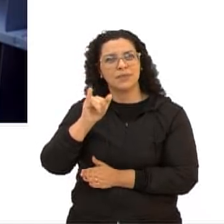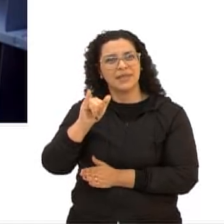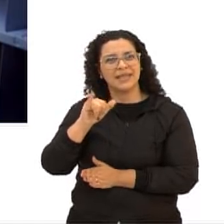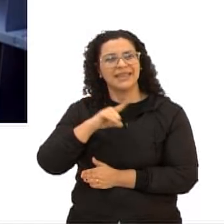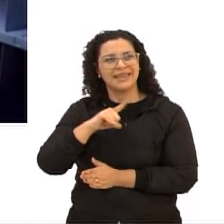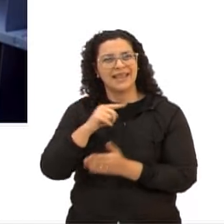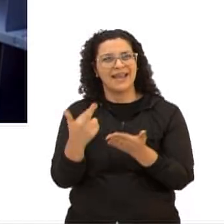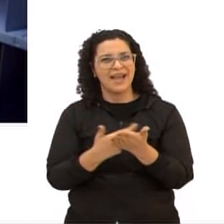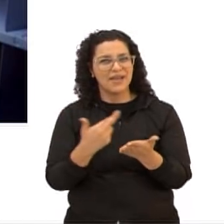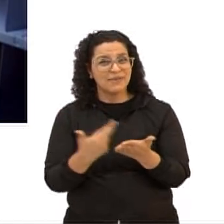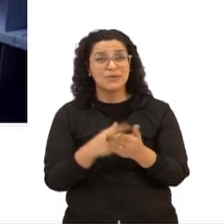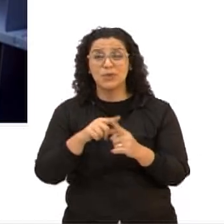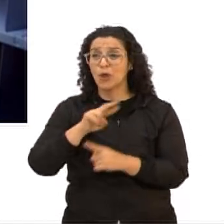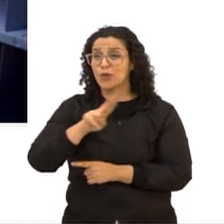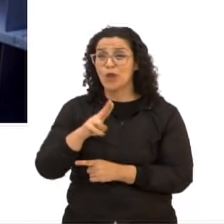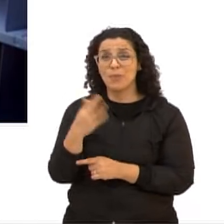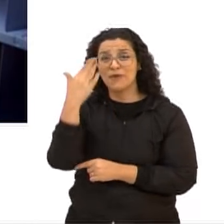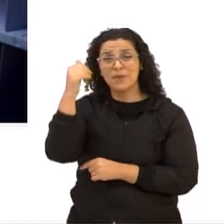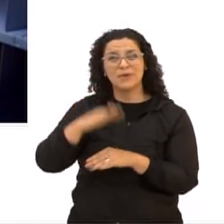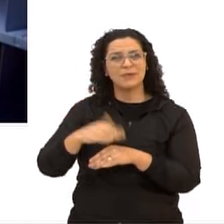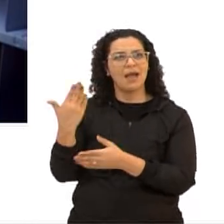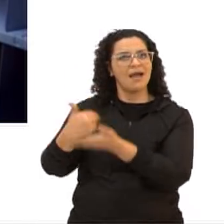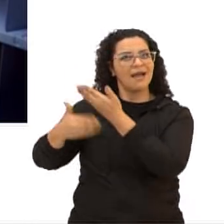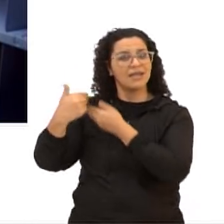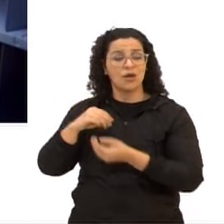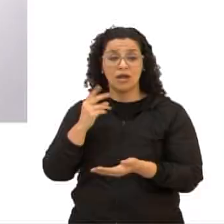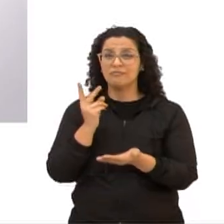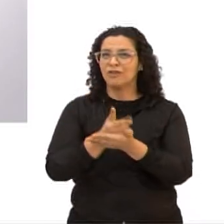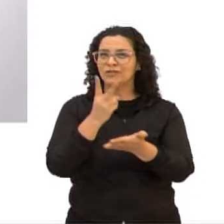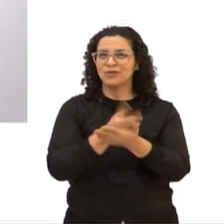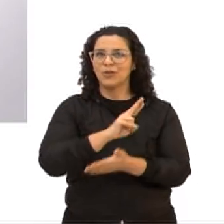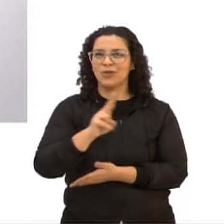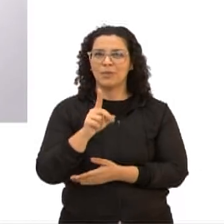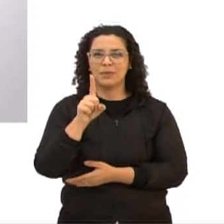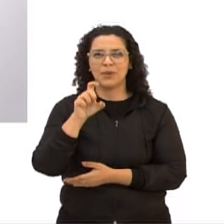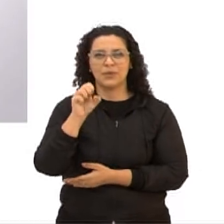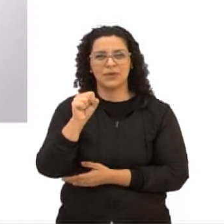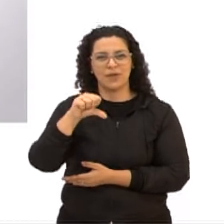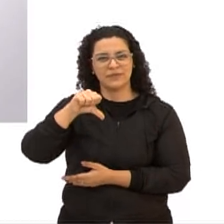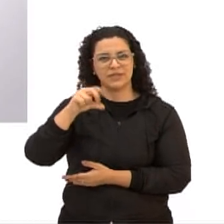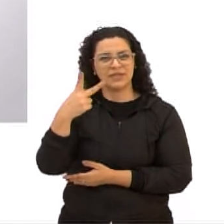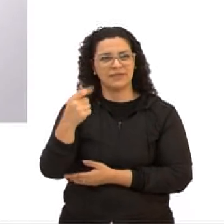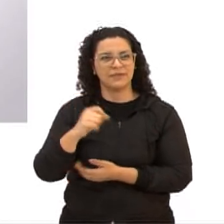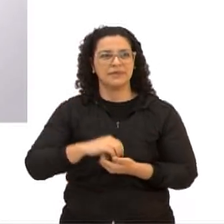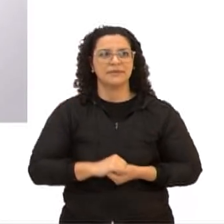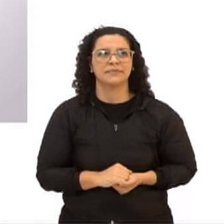chama Gibi de Gibi, porque era o nome dessa revista de 1920.